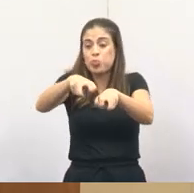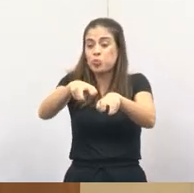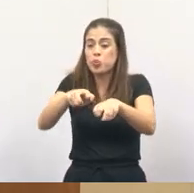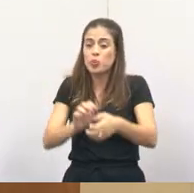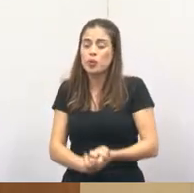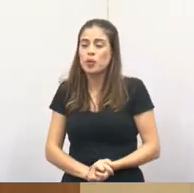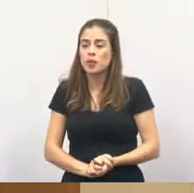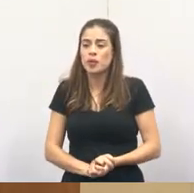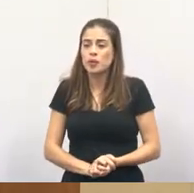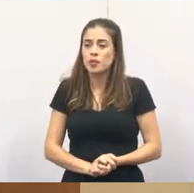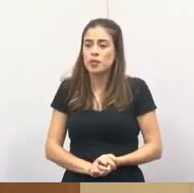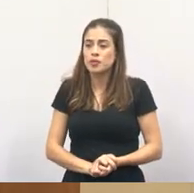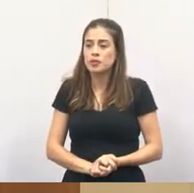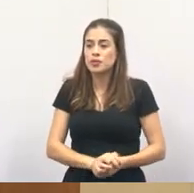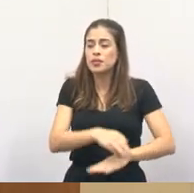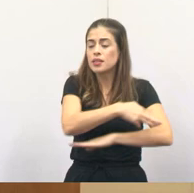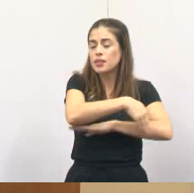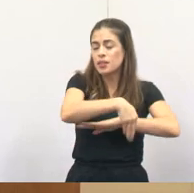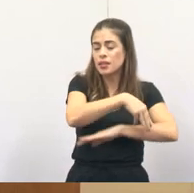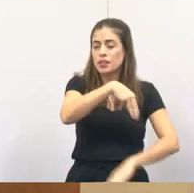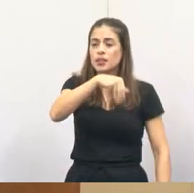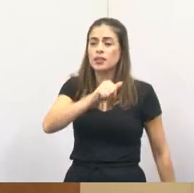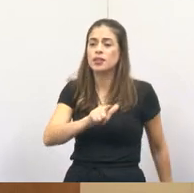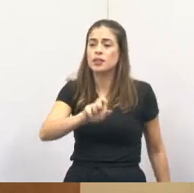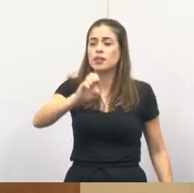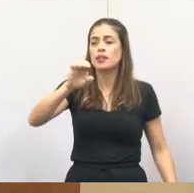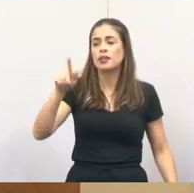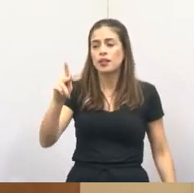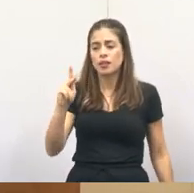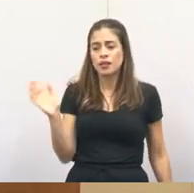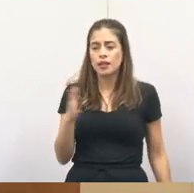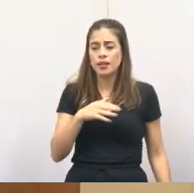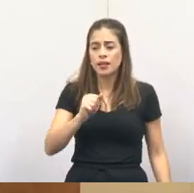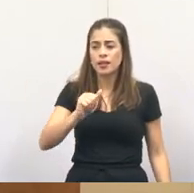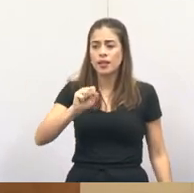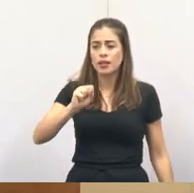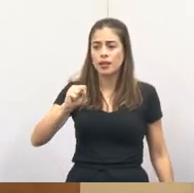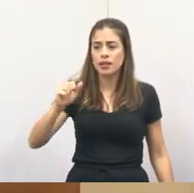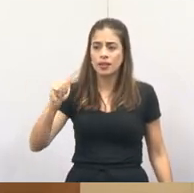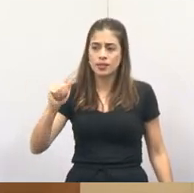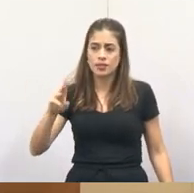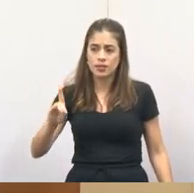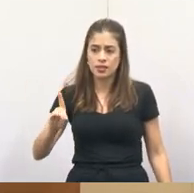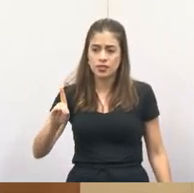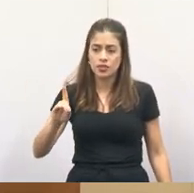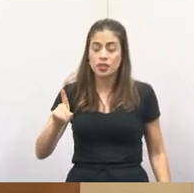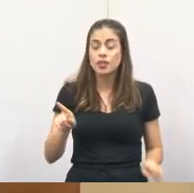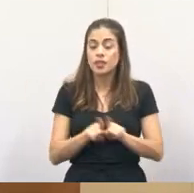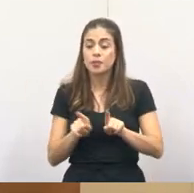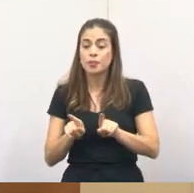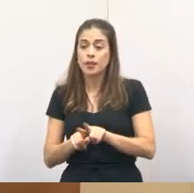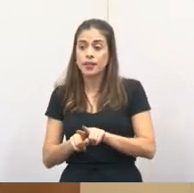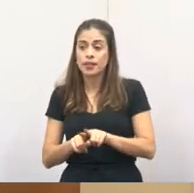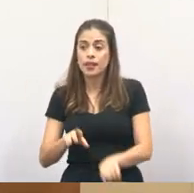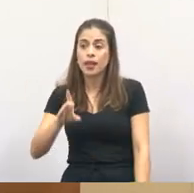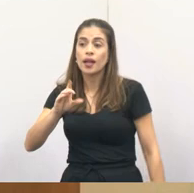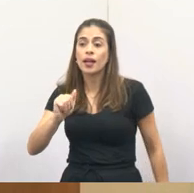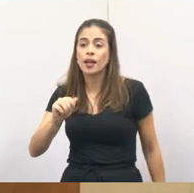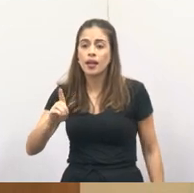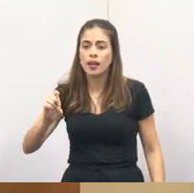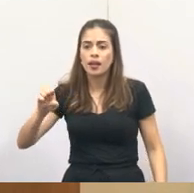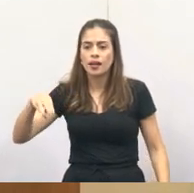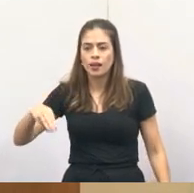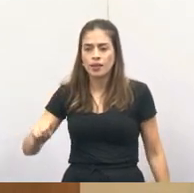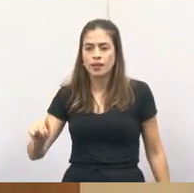Avenida Ademar Pereira de Barros eu passo por ali no horário de pico e para que a gente tem uma ideia O condicionamento